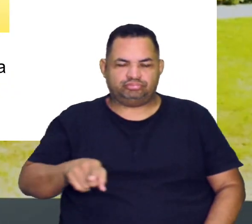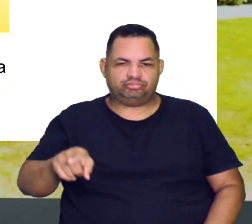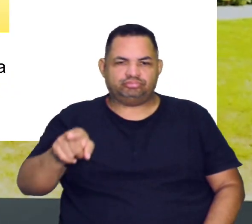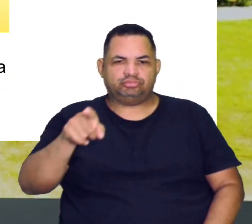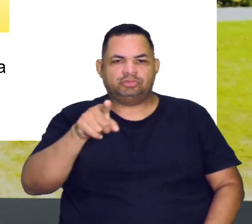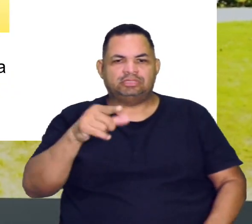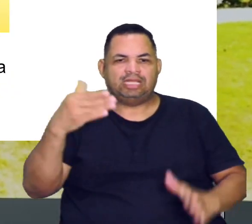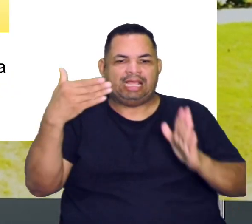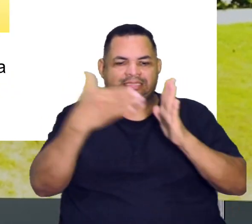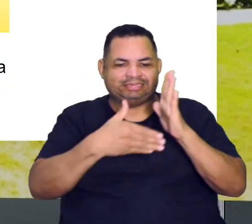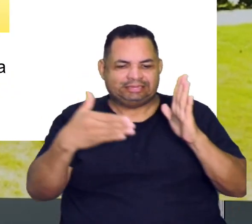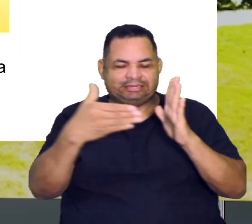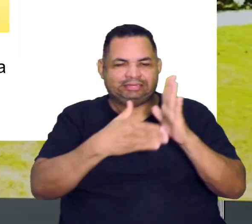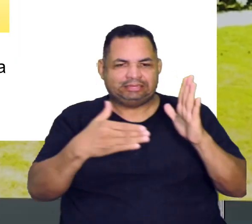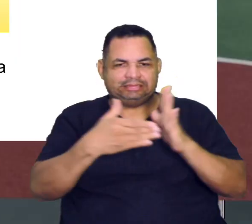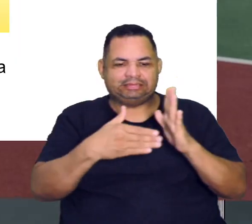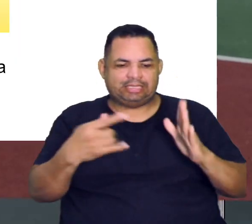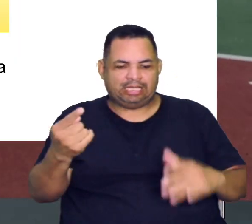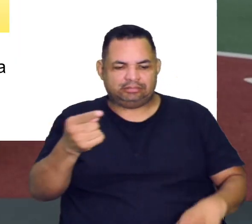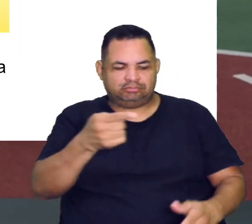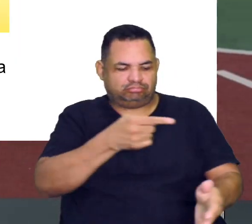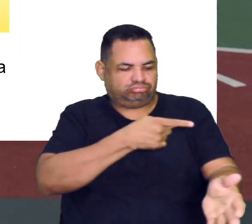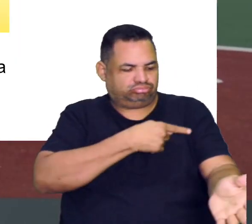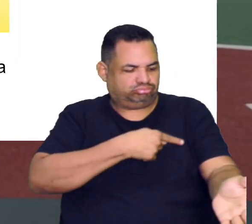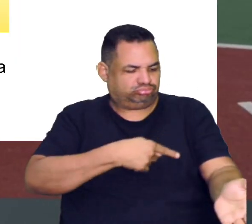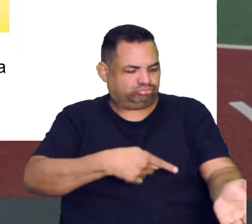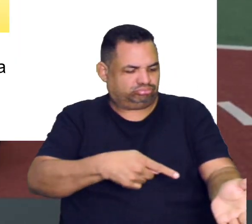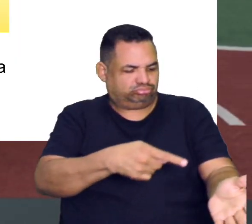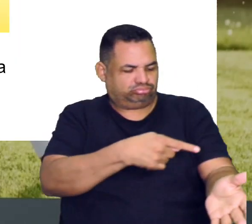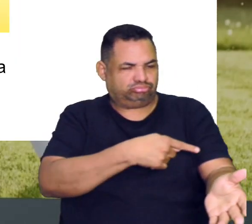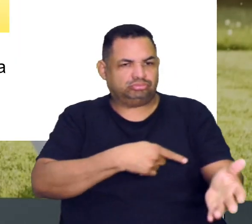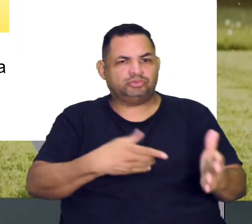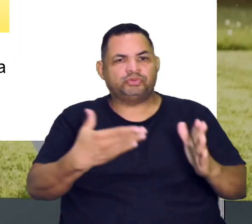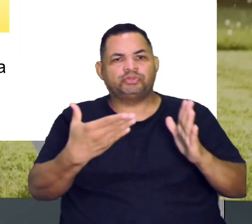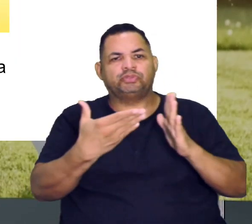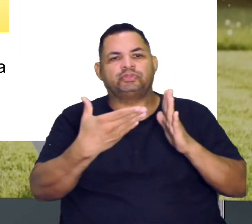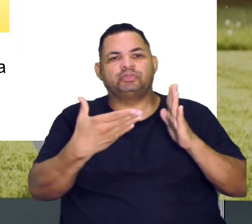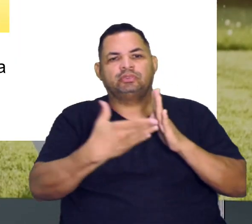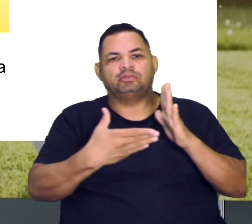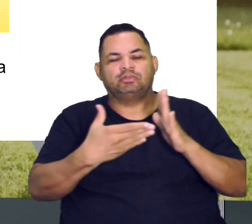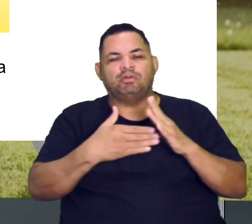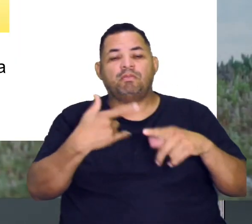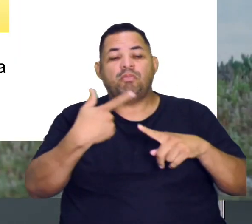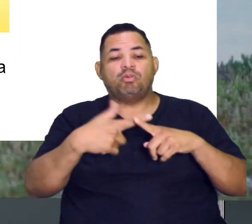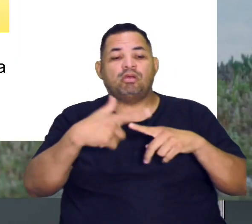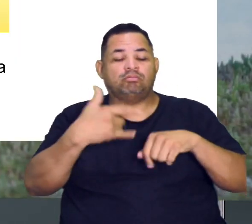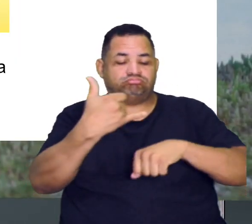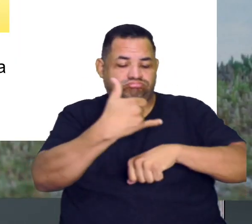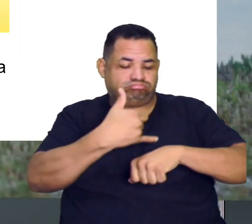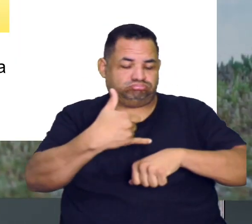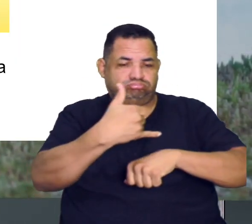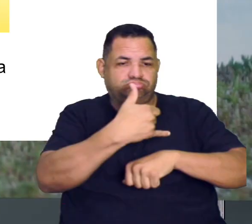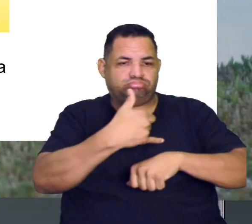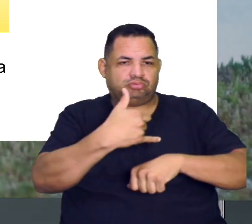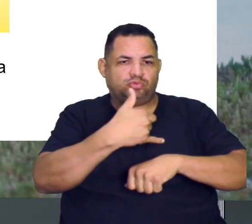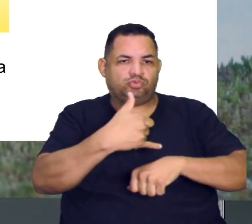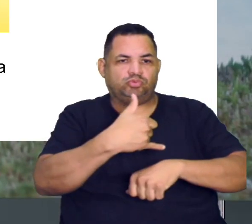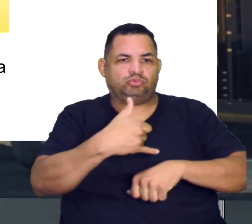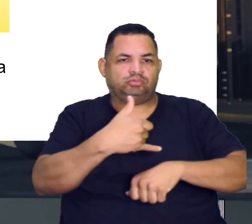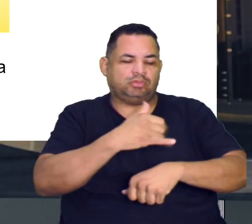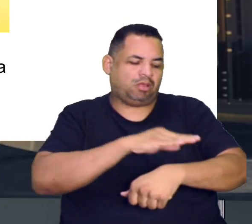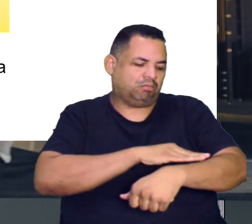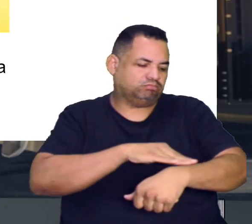ter uma dificuldade para chegar, né, em todo o nosso corpo, fazer todo aquele ciclo aí,